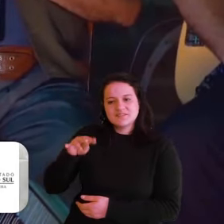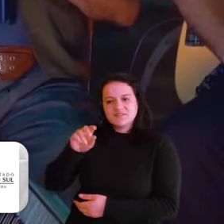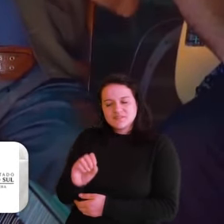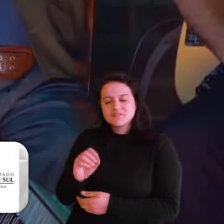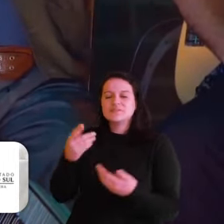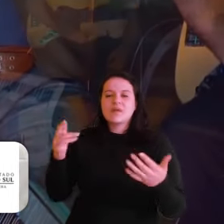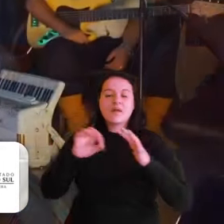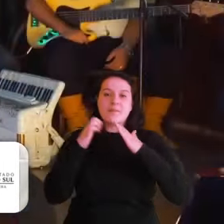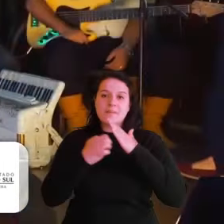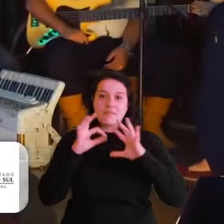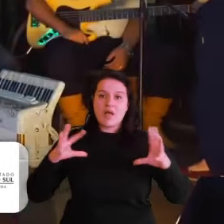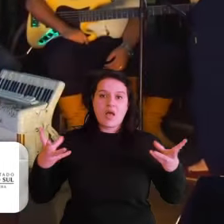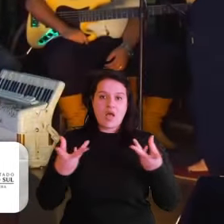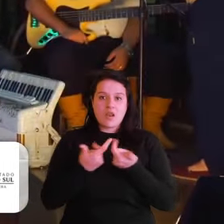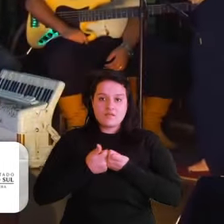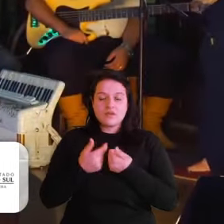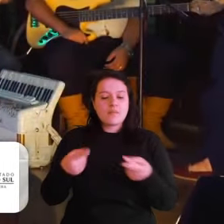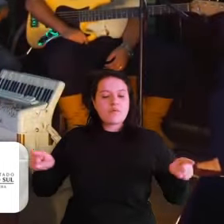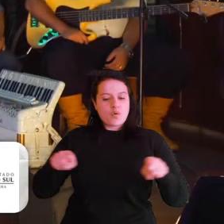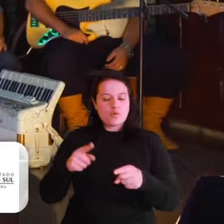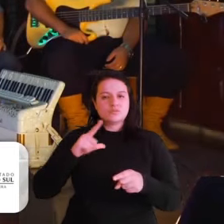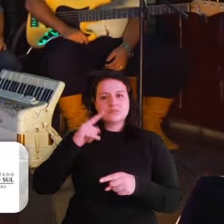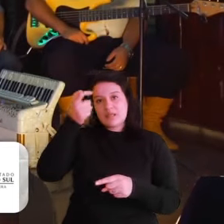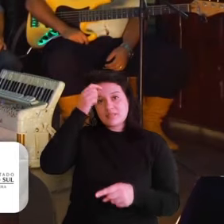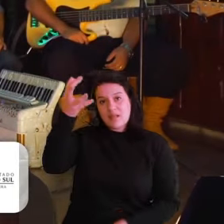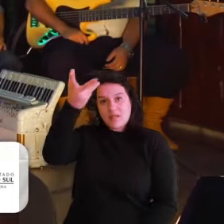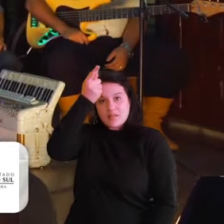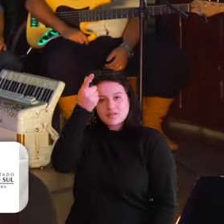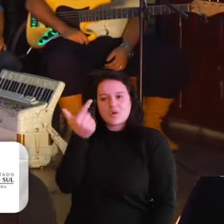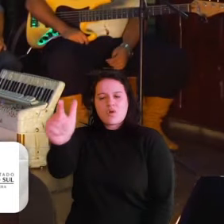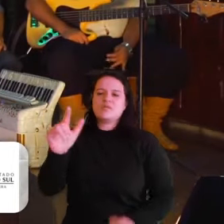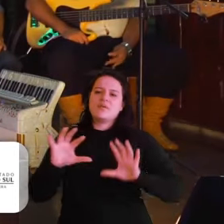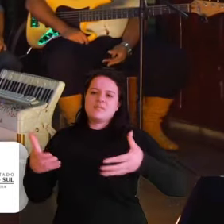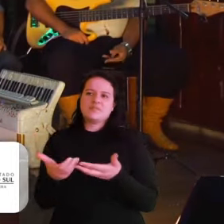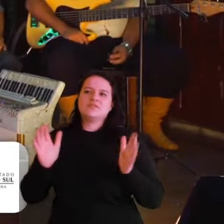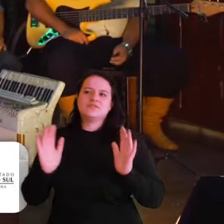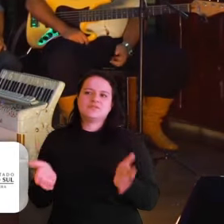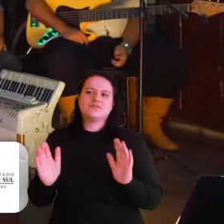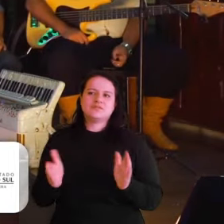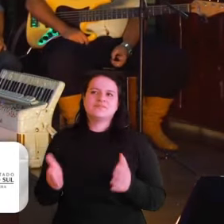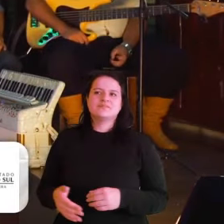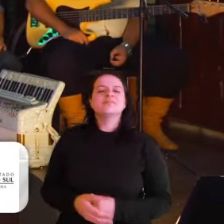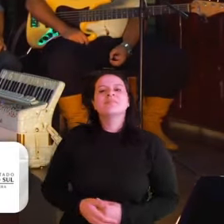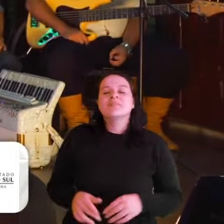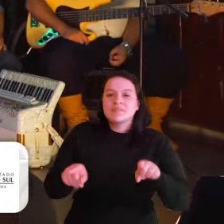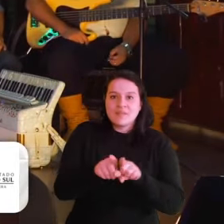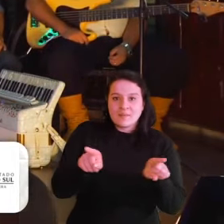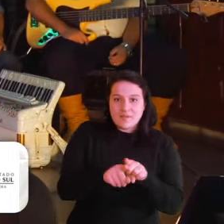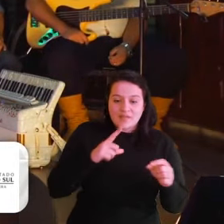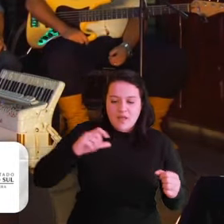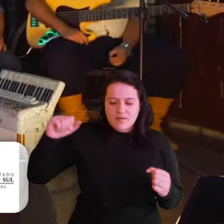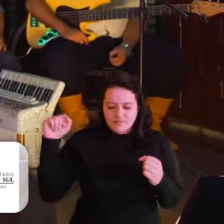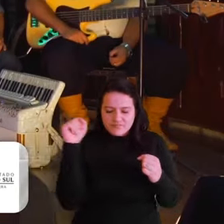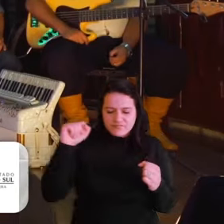grandes talentos saíram daqui, que estão em outras bandas também. É, Canhoto. Inclusive, os primeiros toques de cordiono do Marcinho, Canhoto passou para ele.